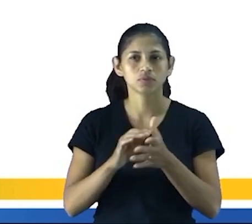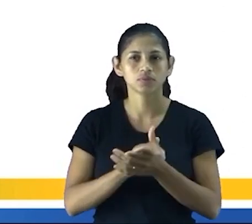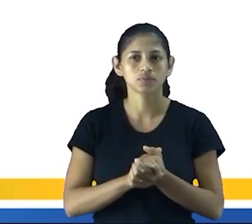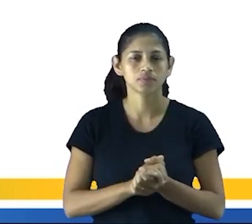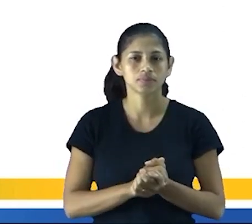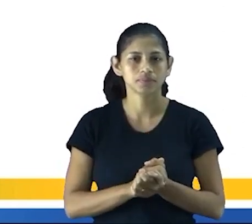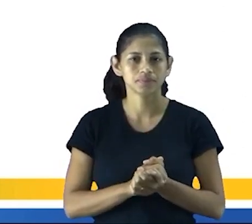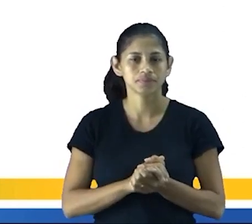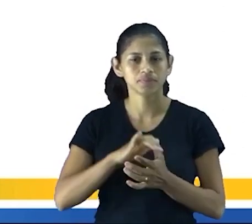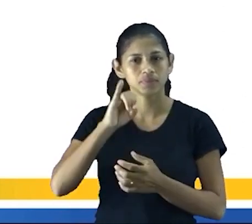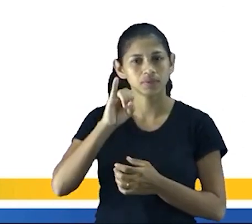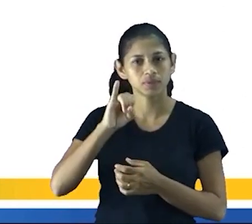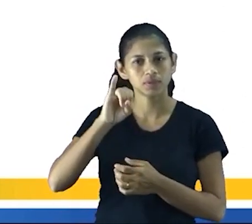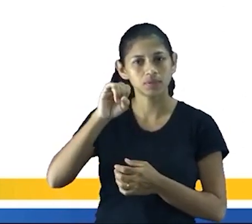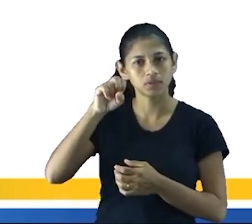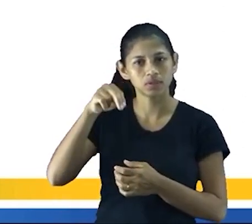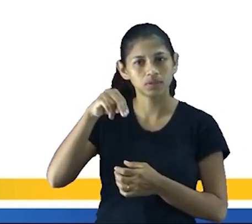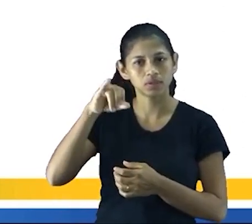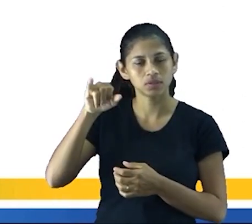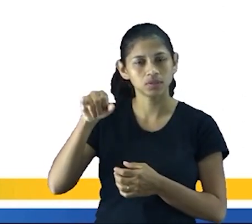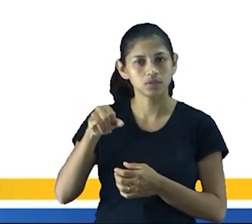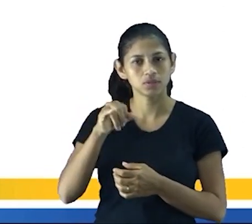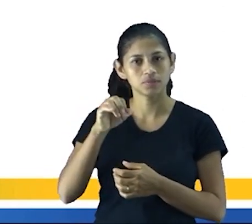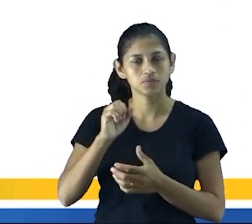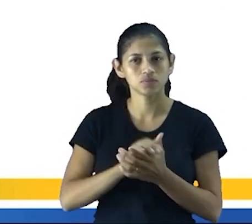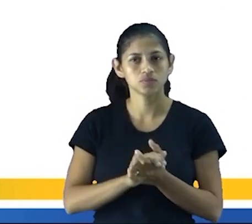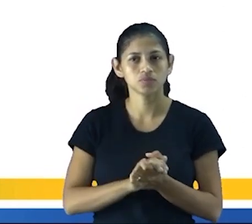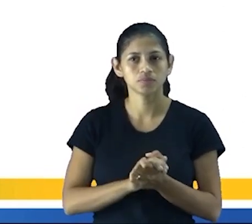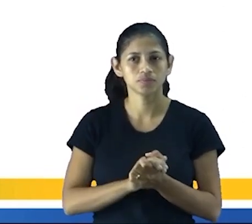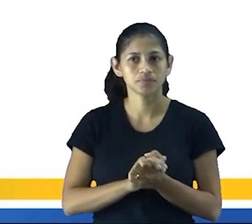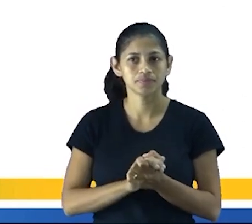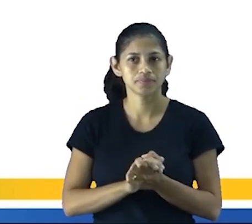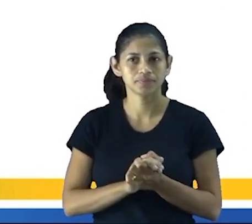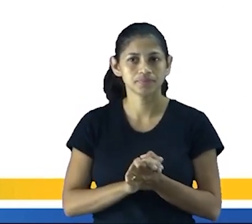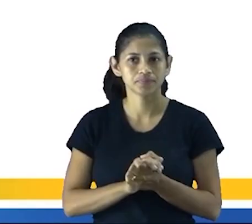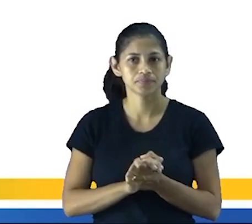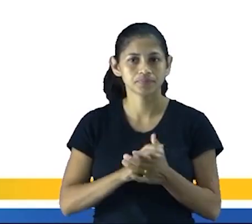injunção, ok? Já os gêneros textuais, né,